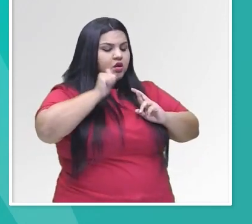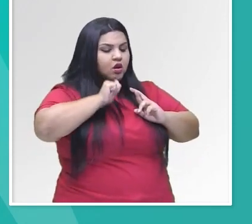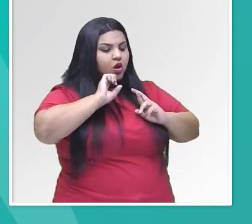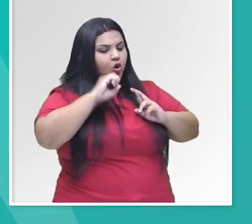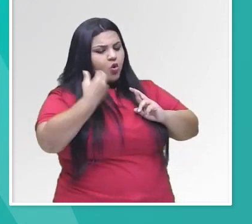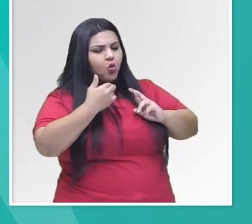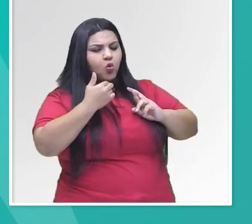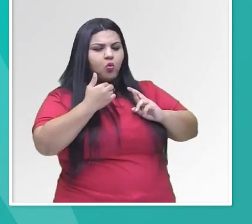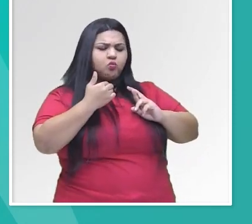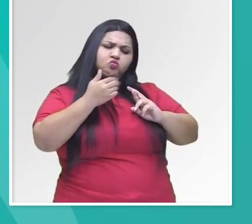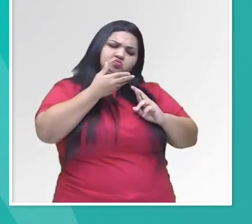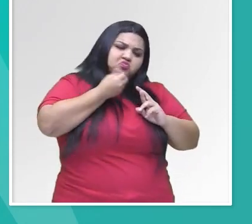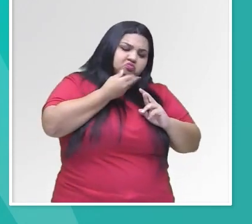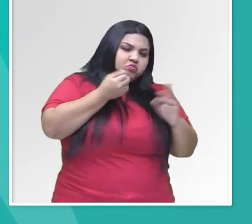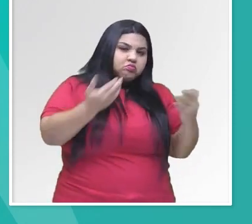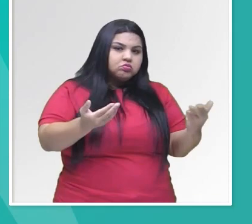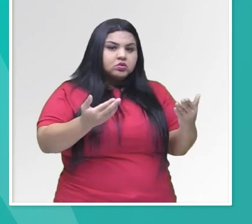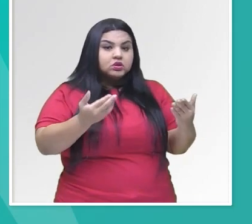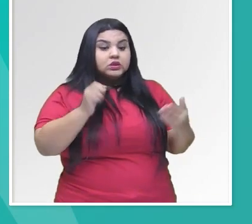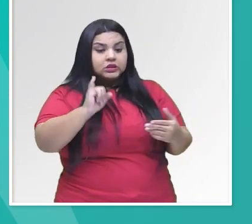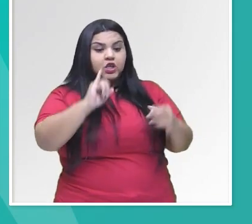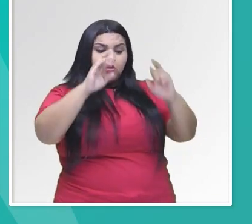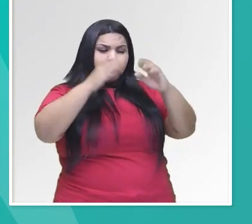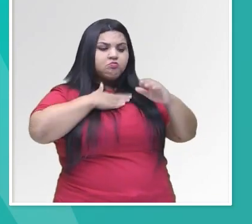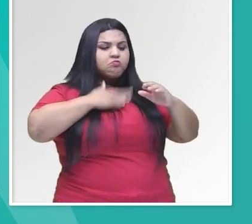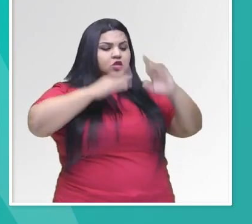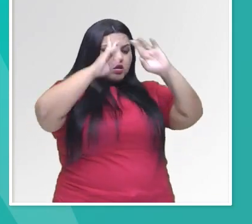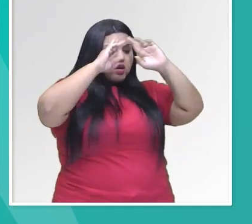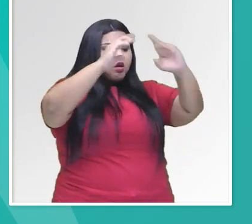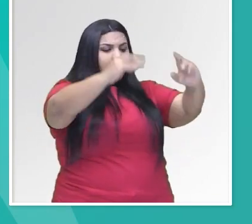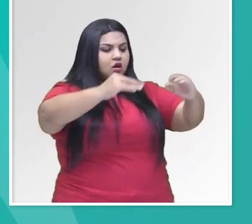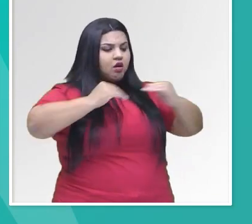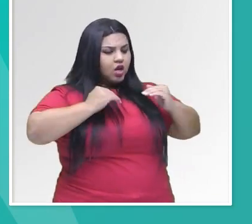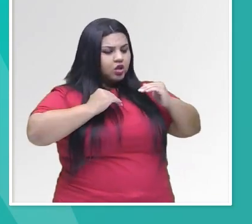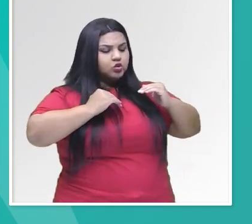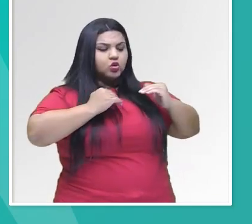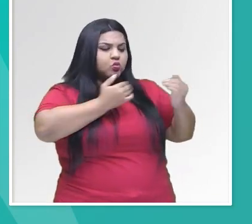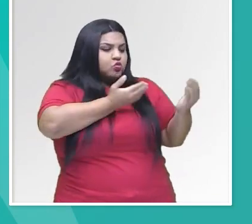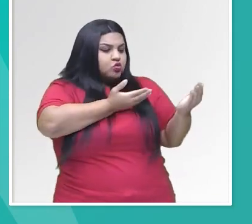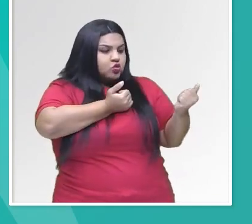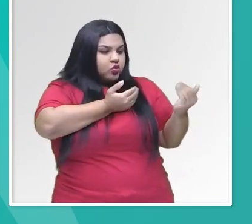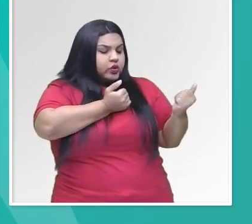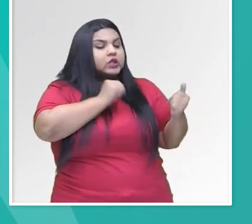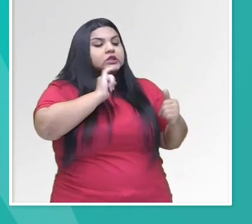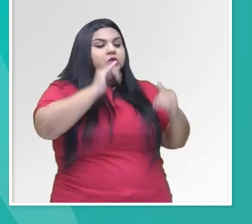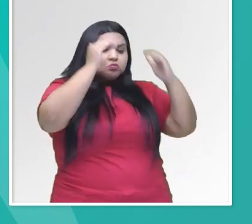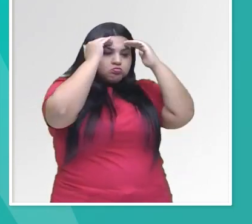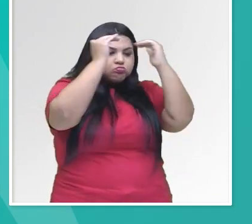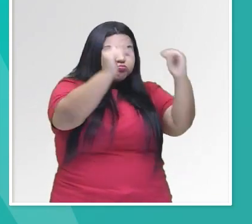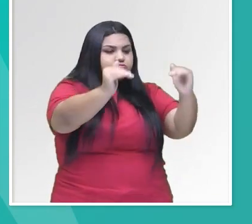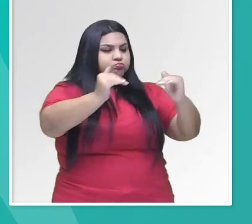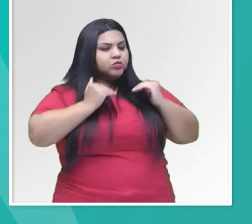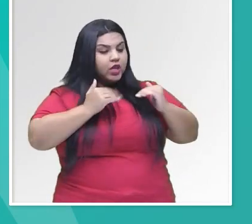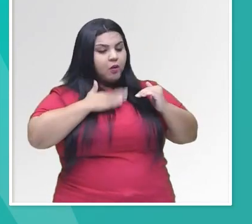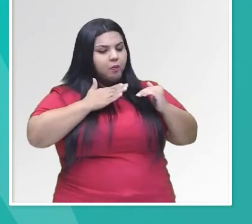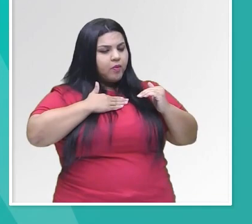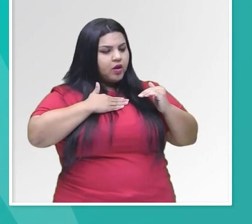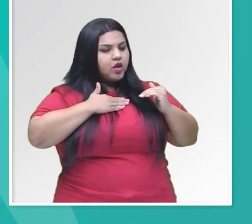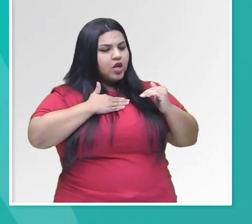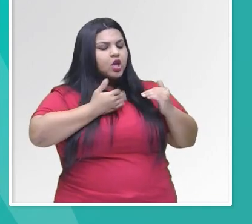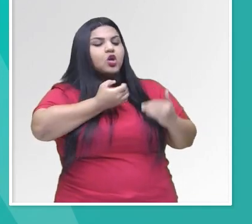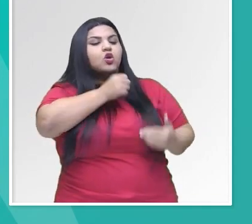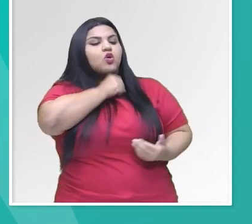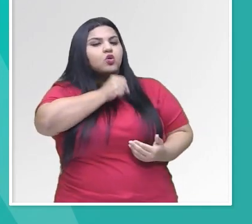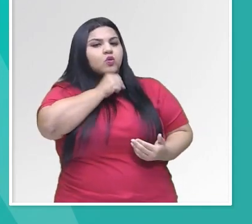como masculino, se eu me respeito como adolescente, se eu me respeito como